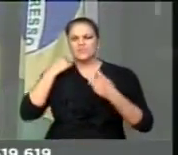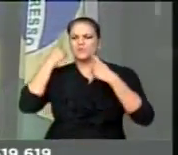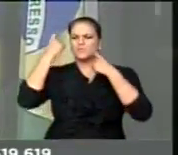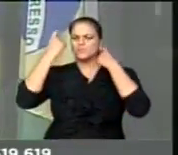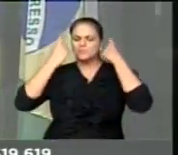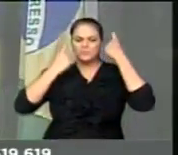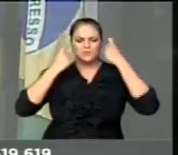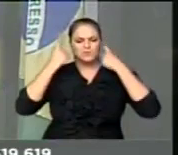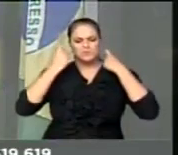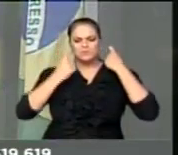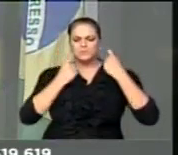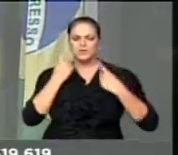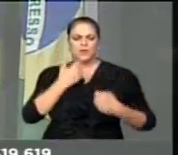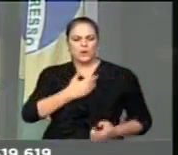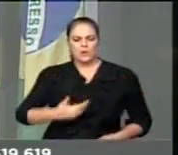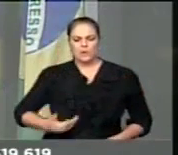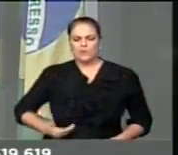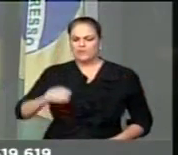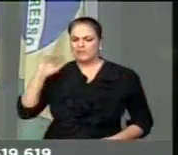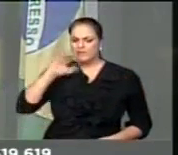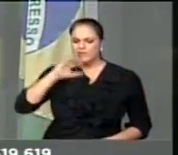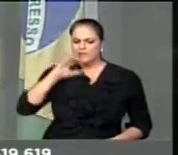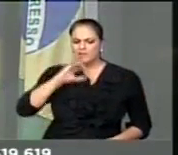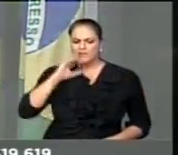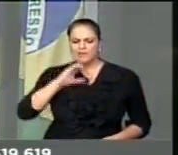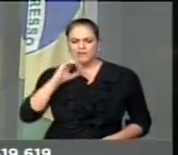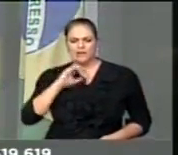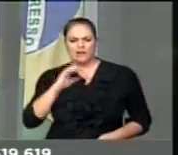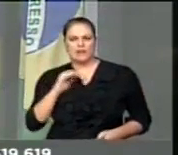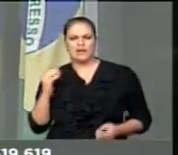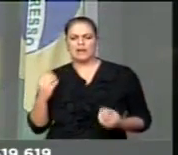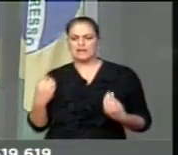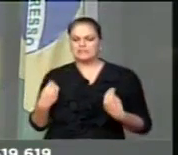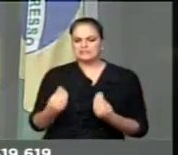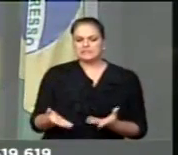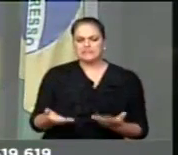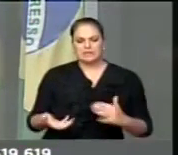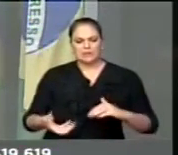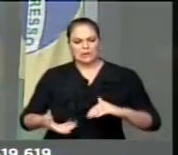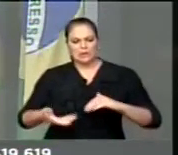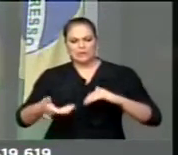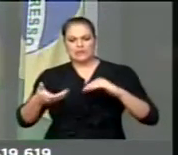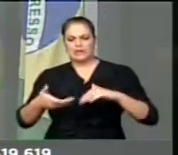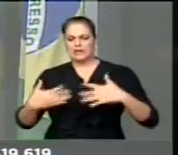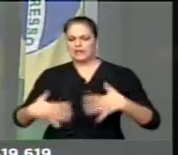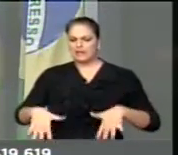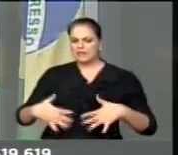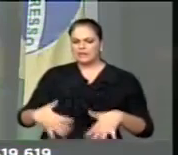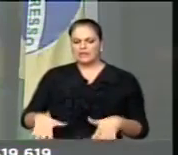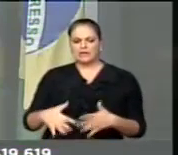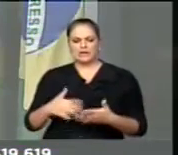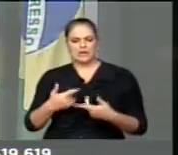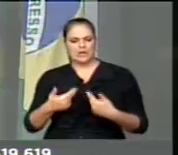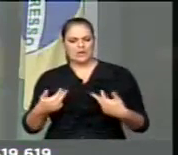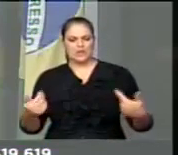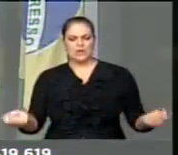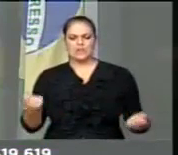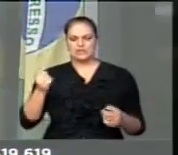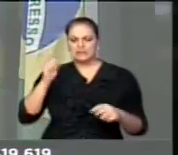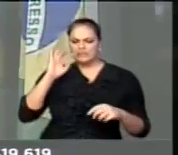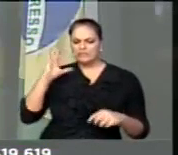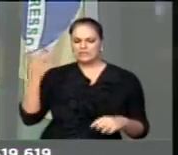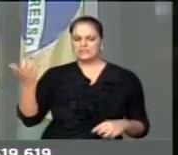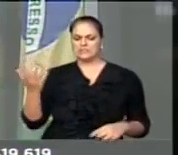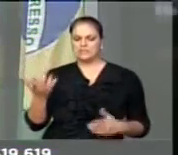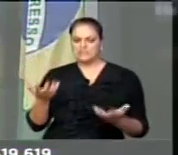governo em enviar para a Câmara, para o Senado, para o Congresso, medidas que possam